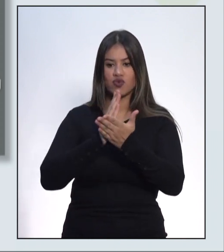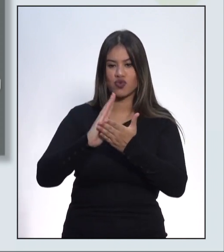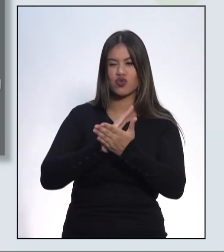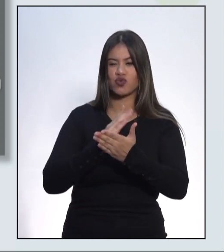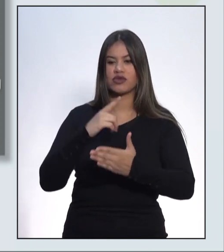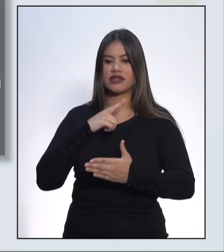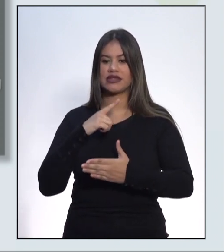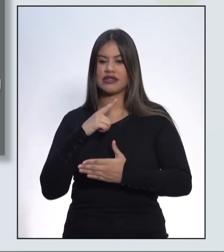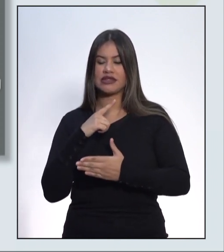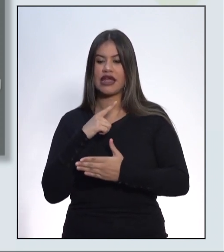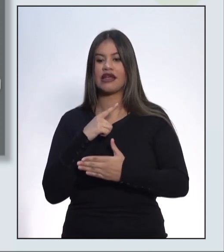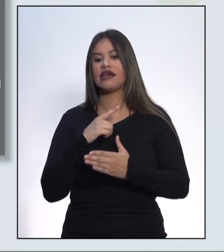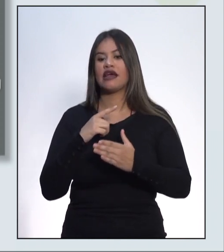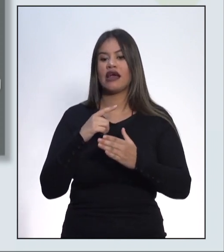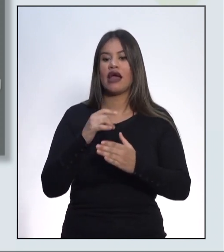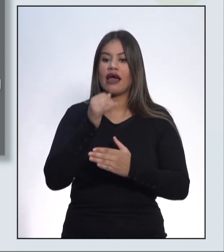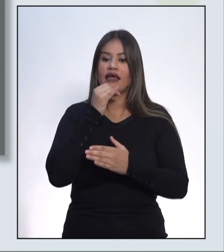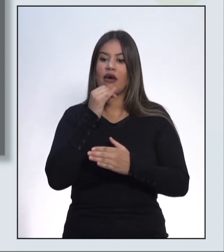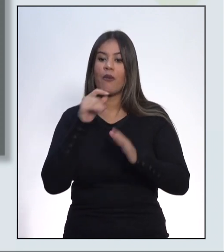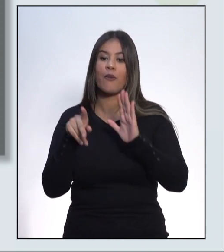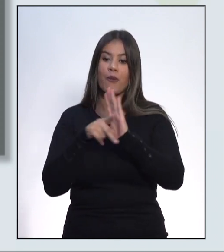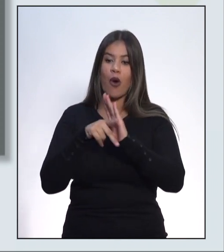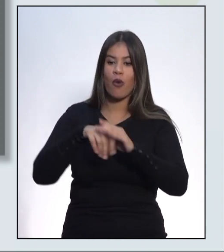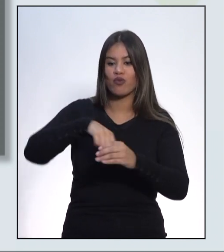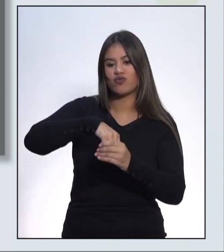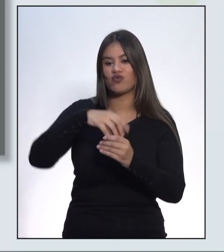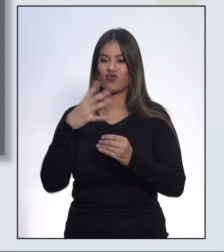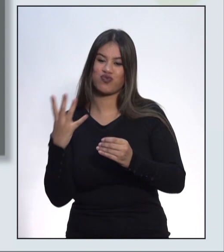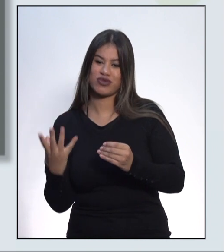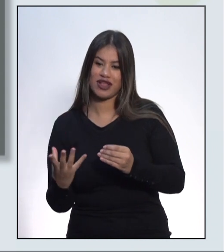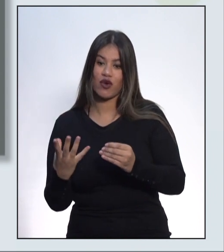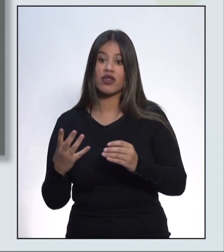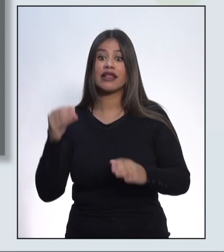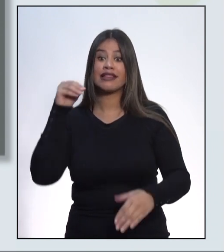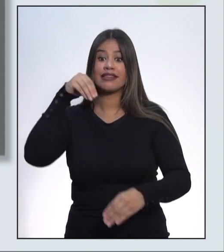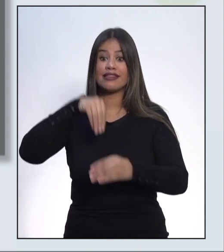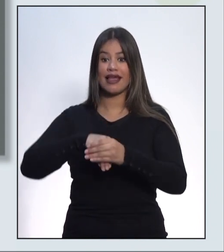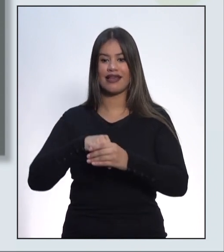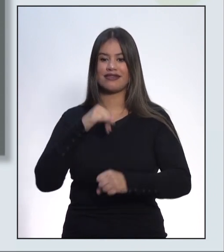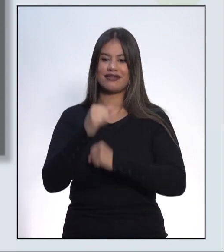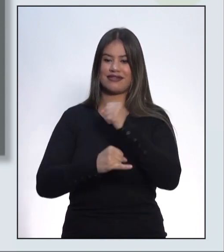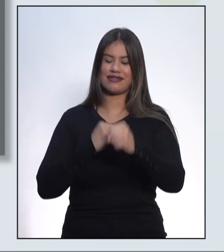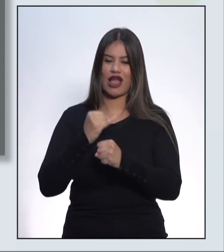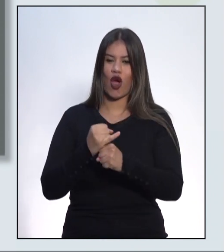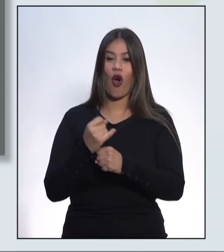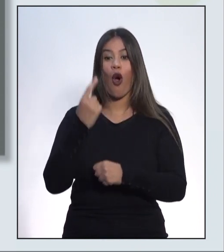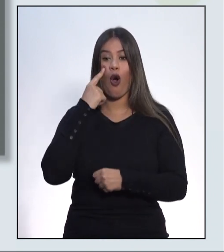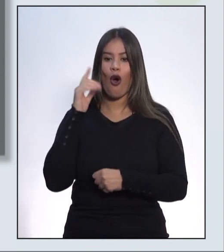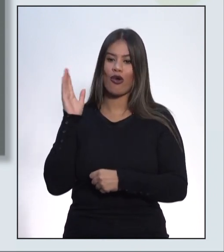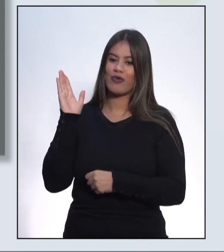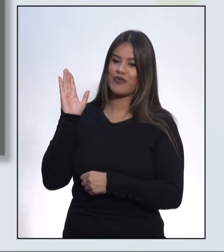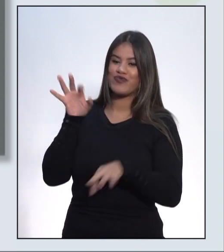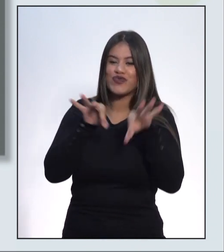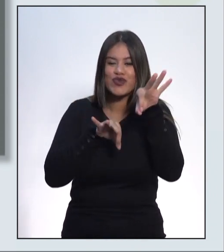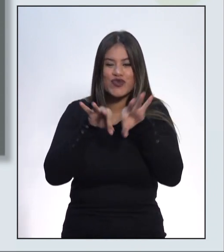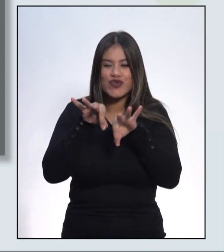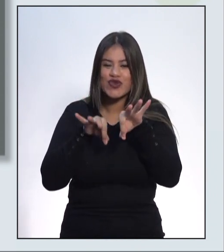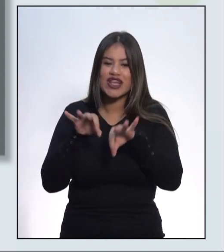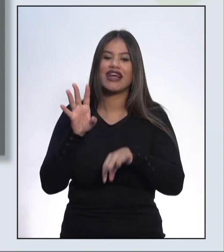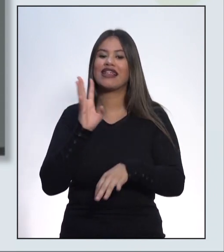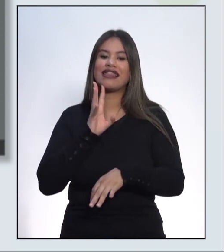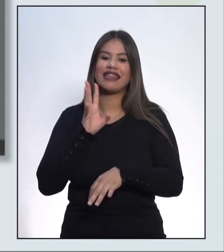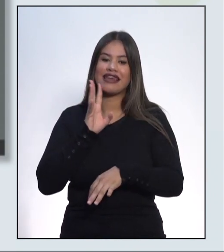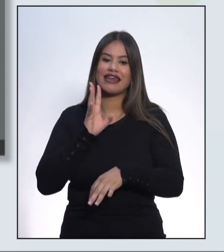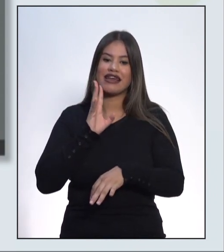conteúdos jornalísticos eles são publicados na internet, esse daqui é um projeto bacana de se conhecer. Então, o Éder Chiodeto,